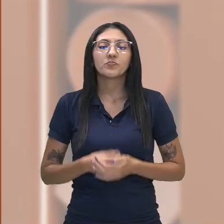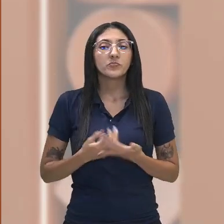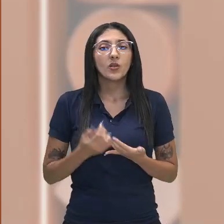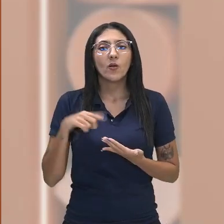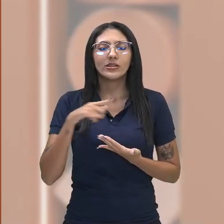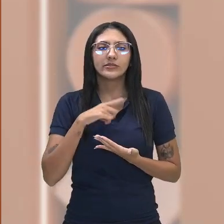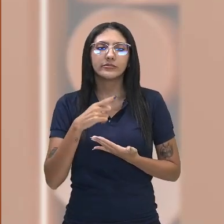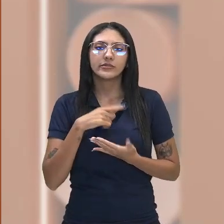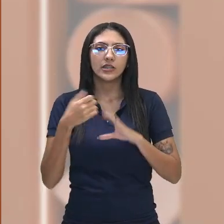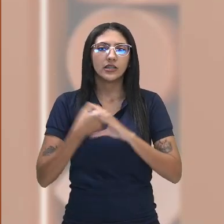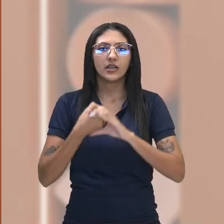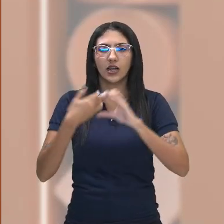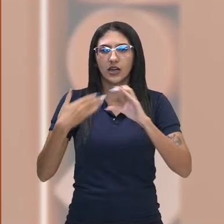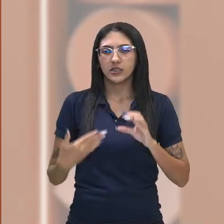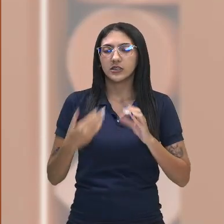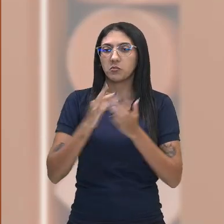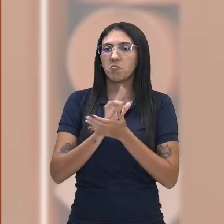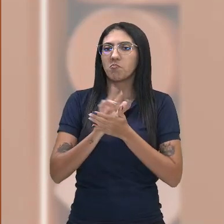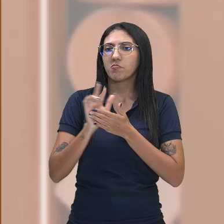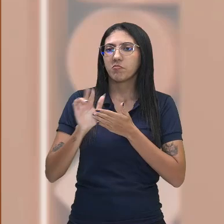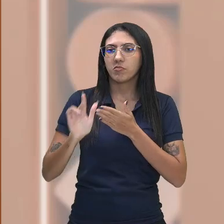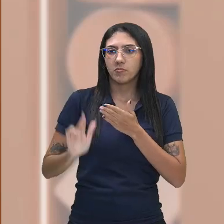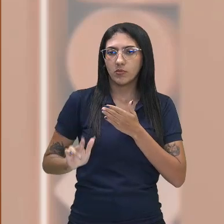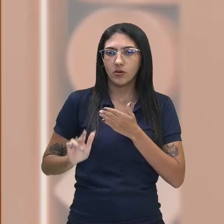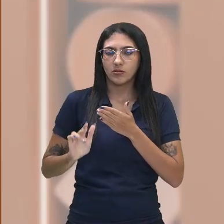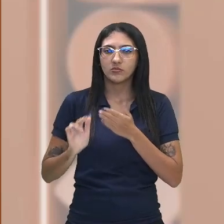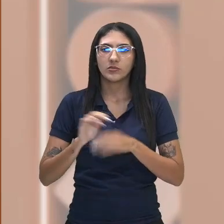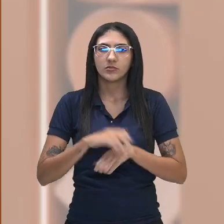ter aquelas características das divindades